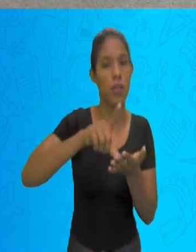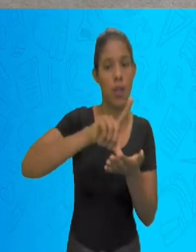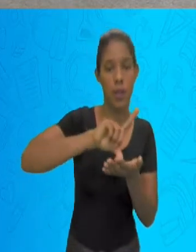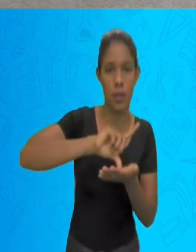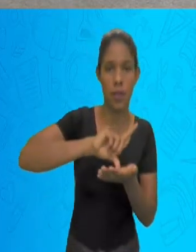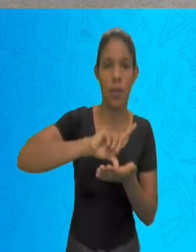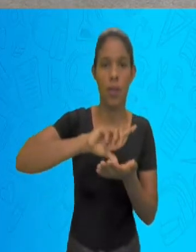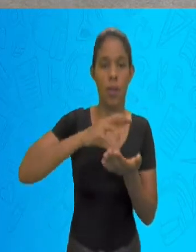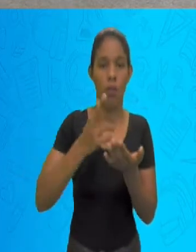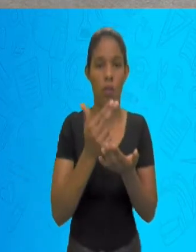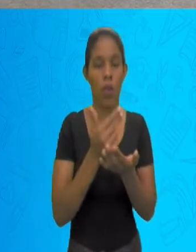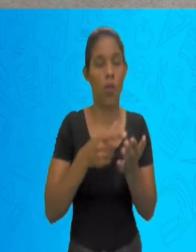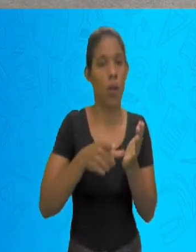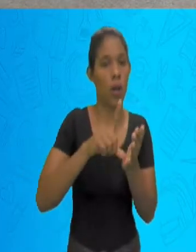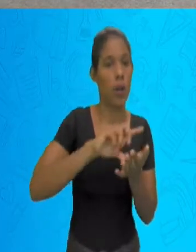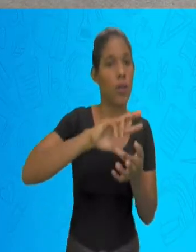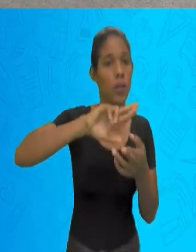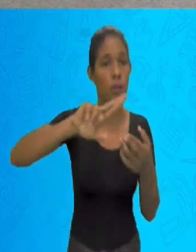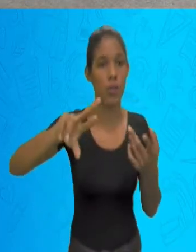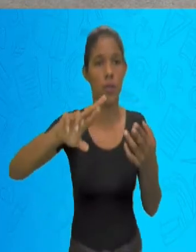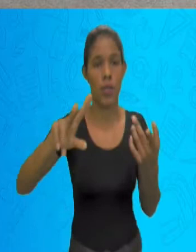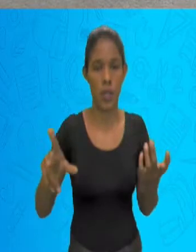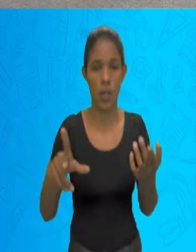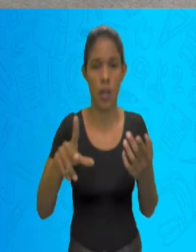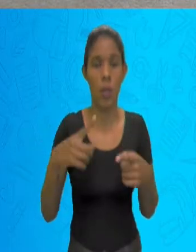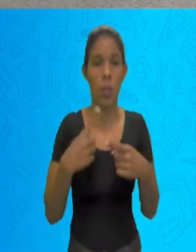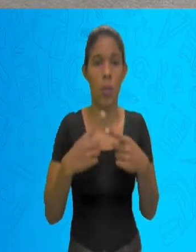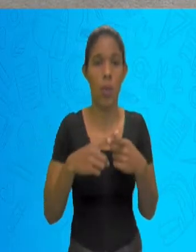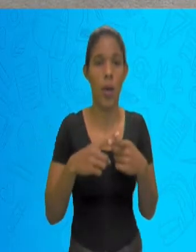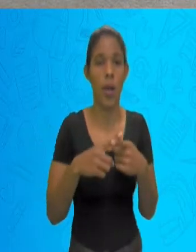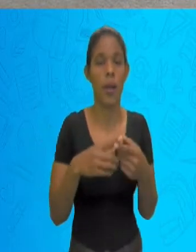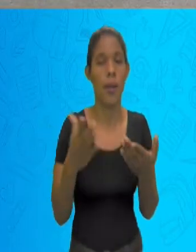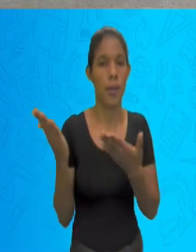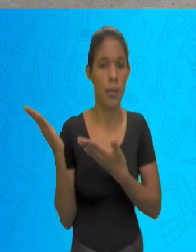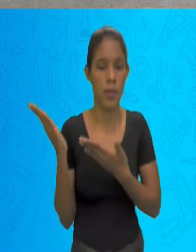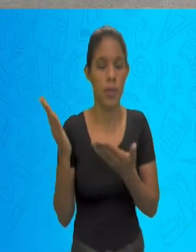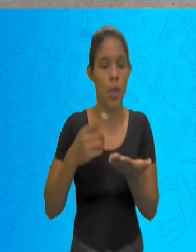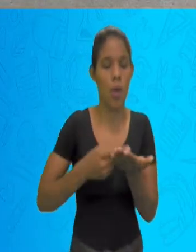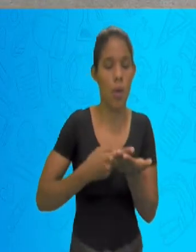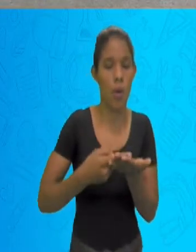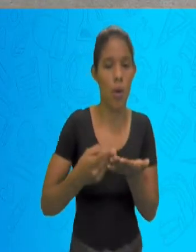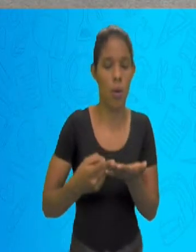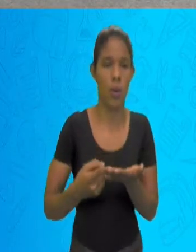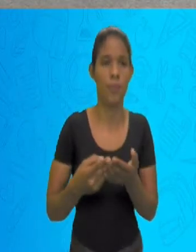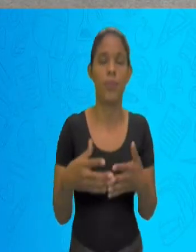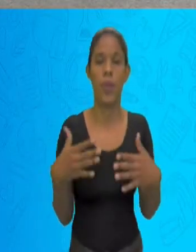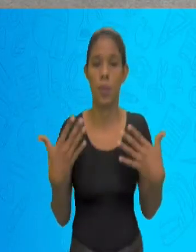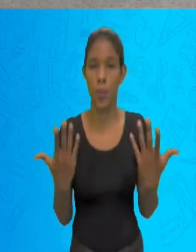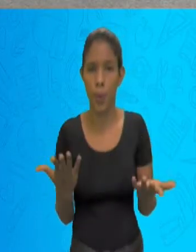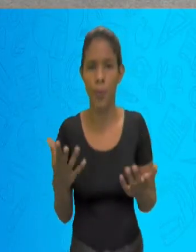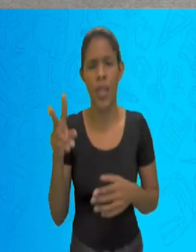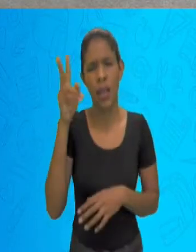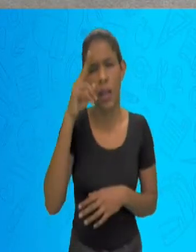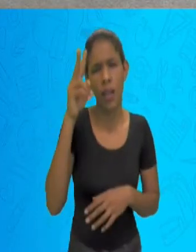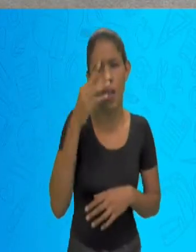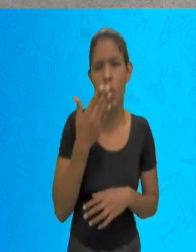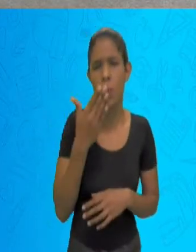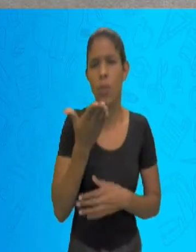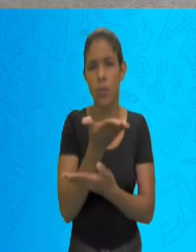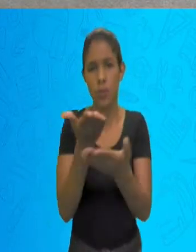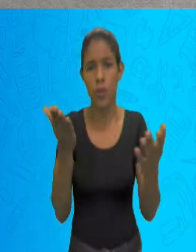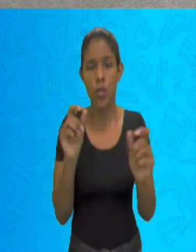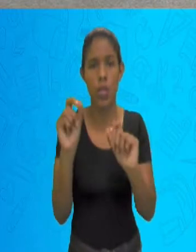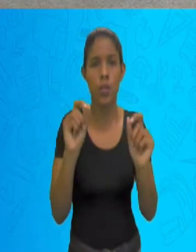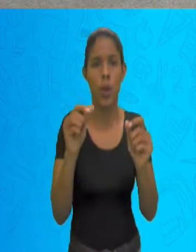eles rolam, ok? Lembra que eu pedi você para pegar uma caixinha? Tudo bem, continue com ela aí porque nós